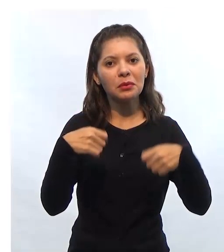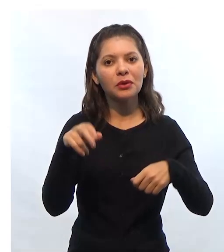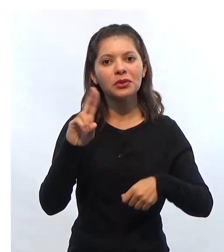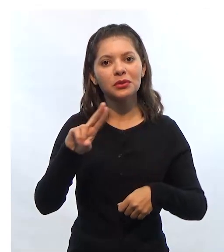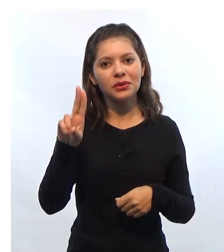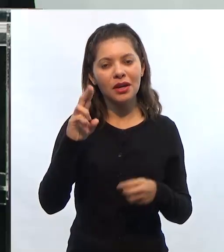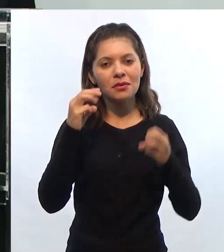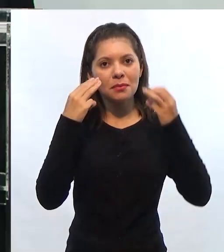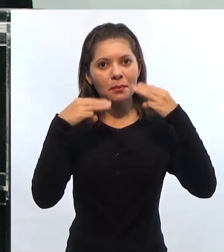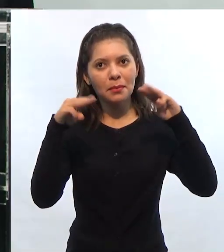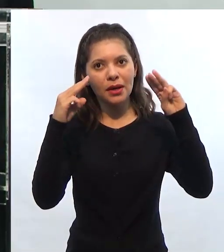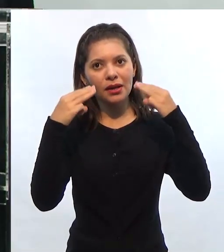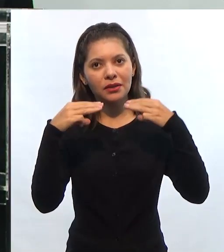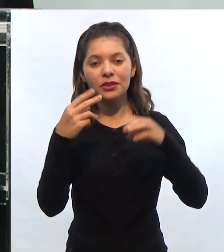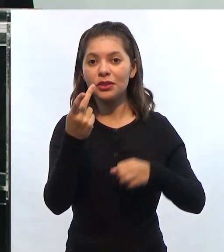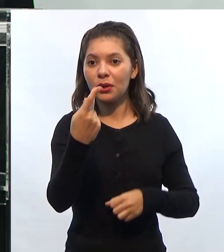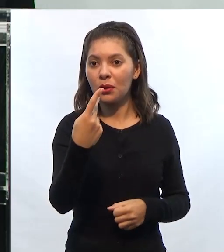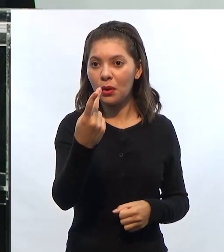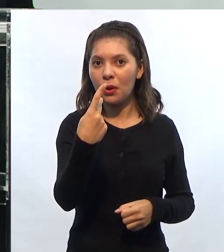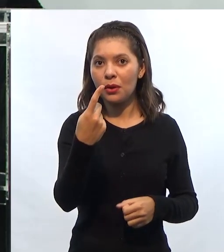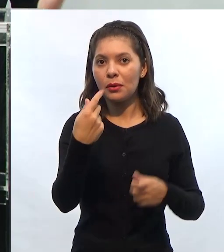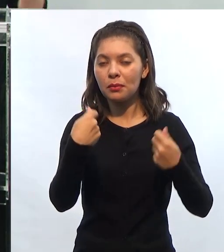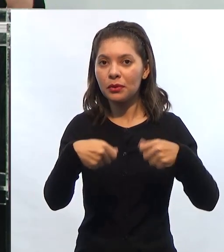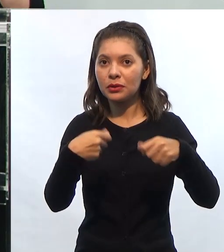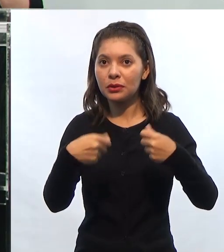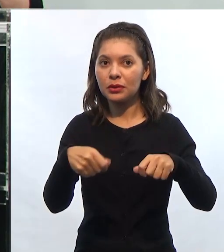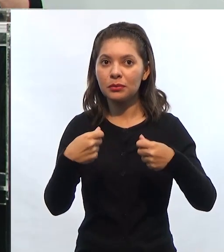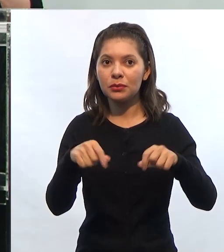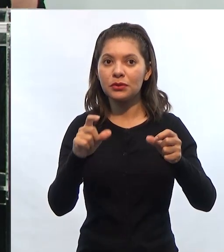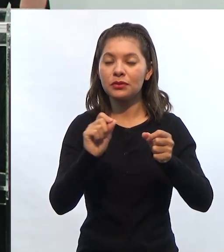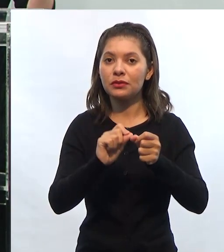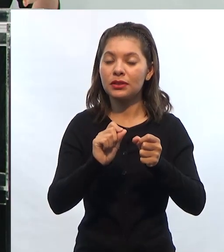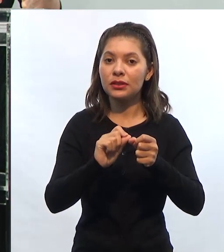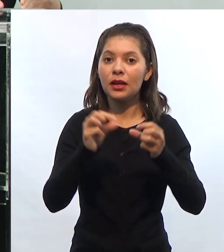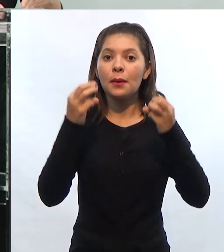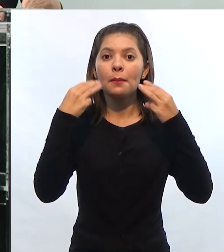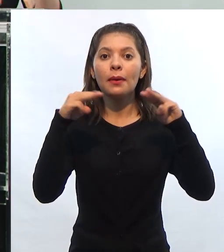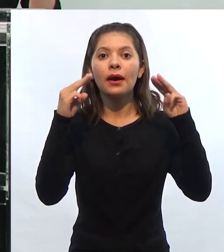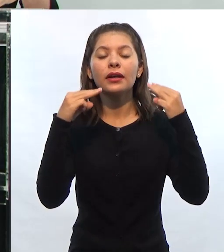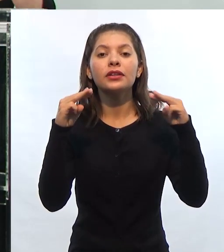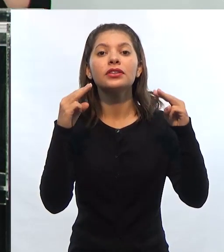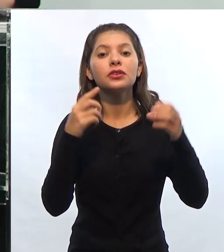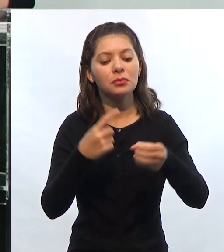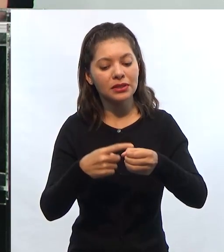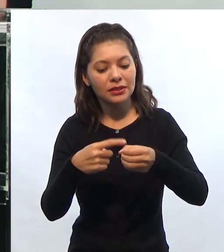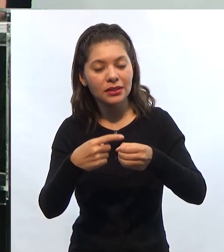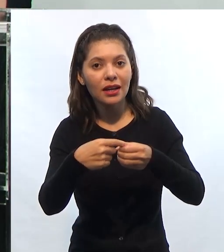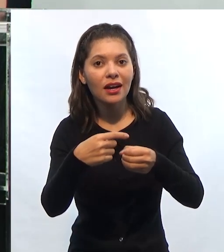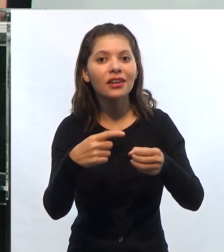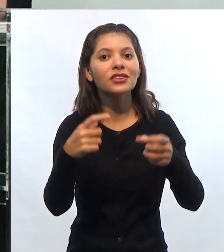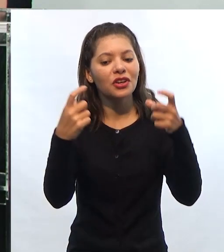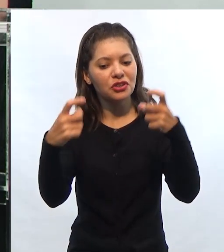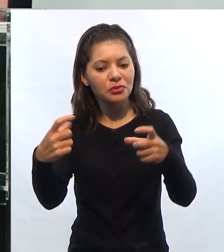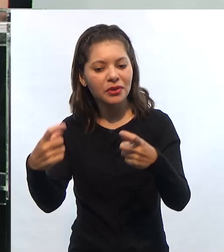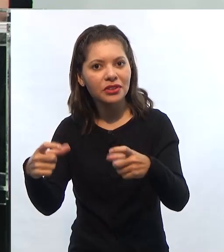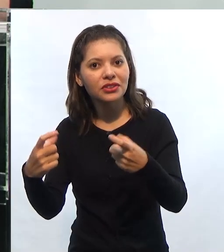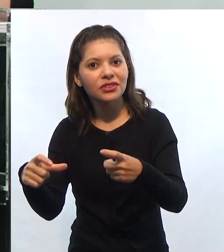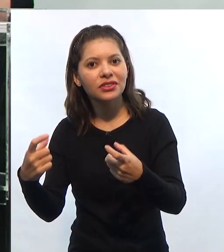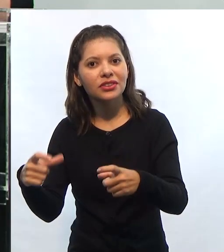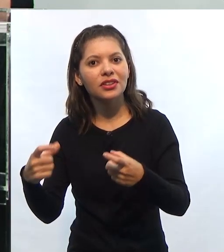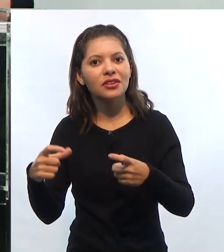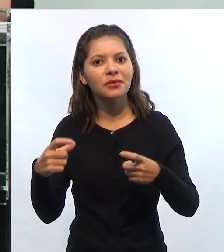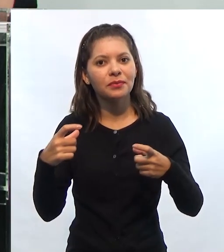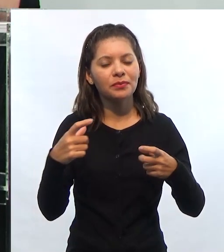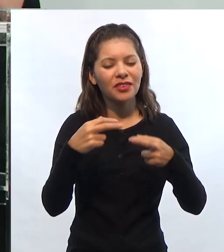marketing. Nós podemos fazer um marketing de uma determinada cidade, de uma determinada região, que envolve